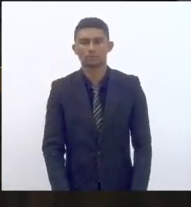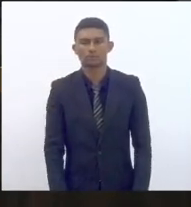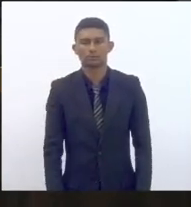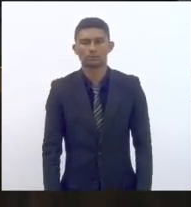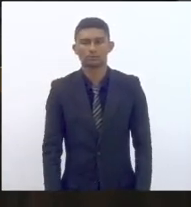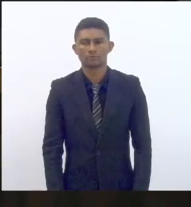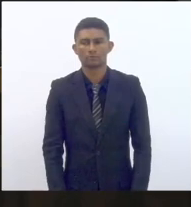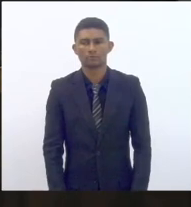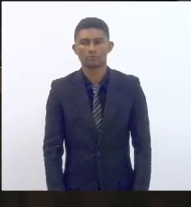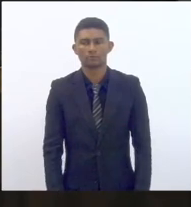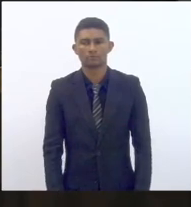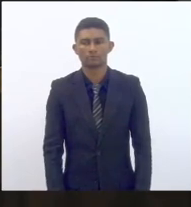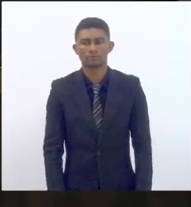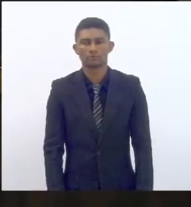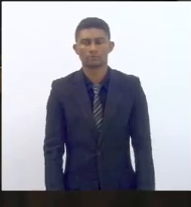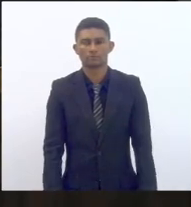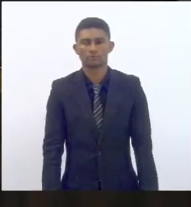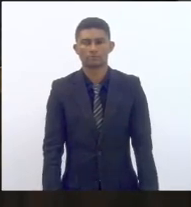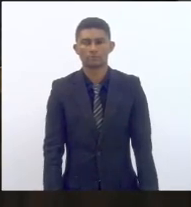Deputada Tia Ju.